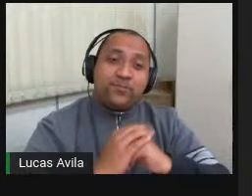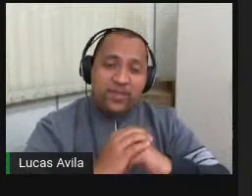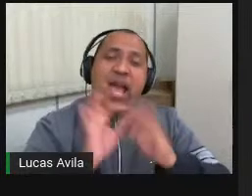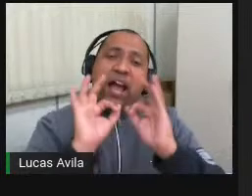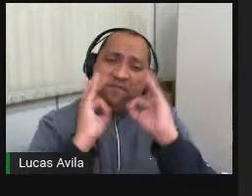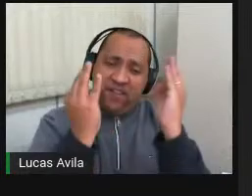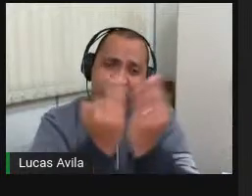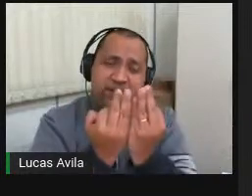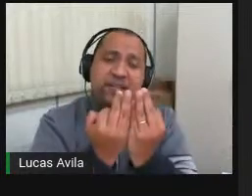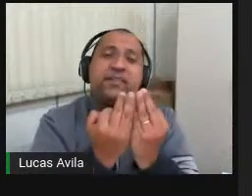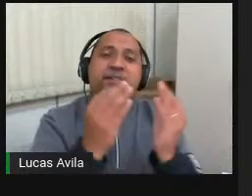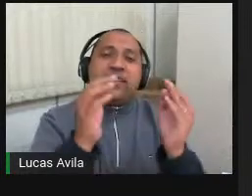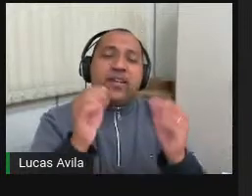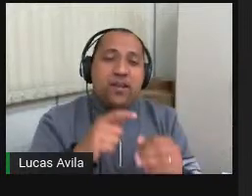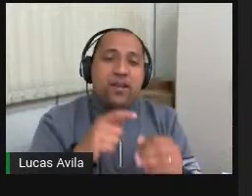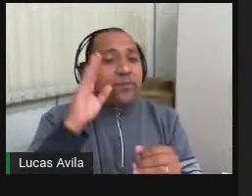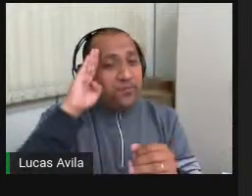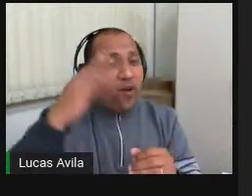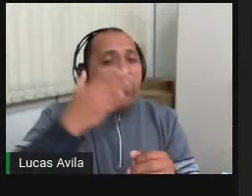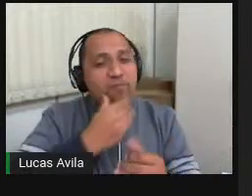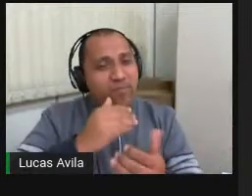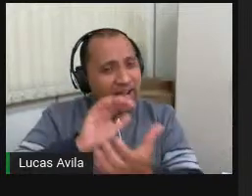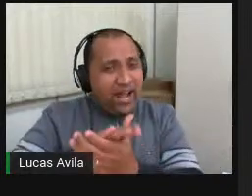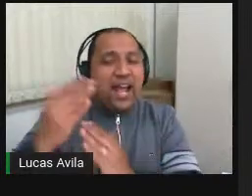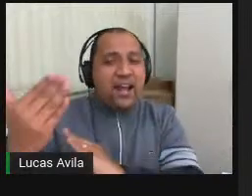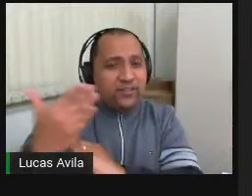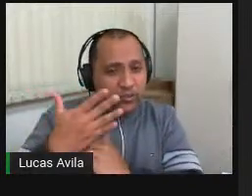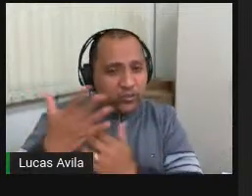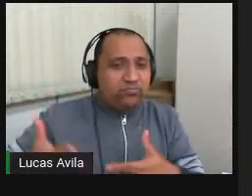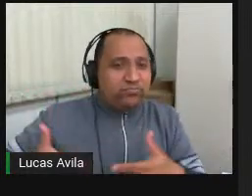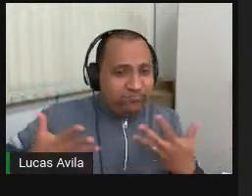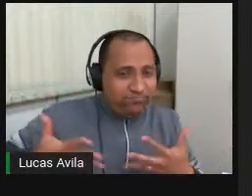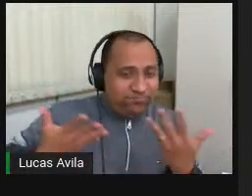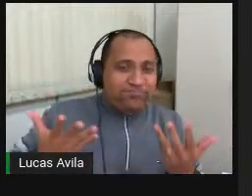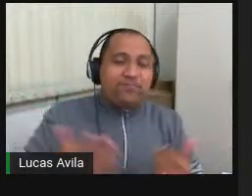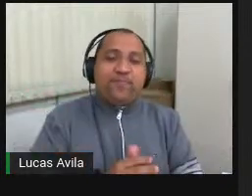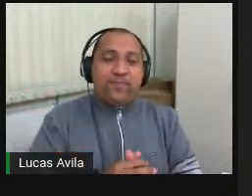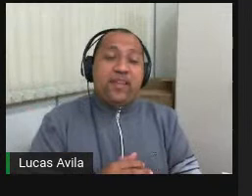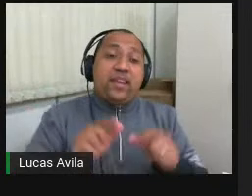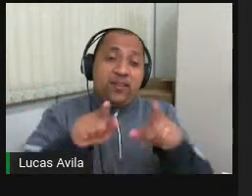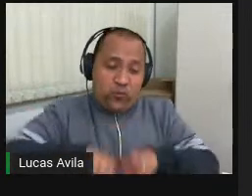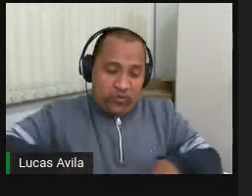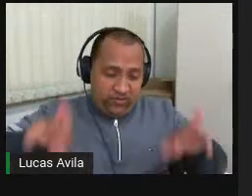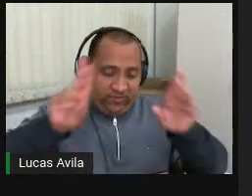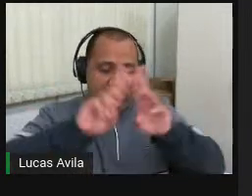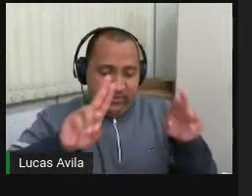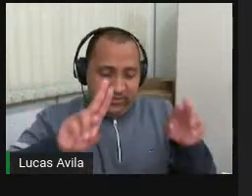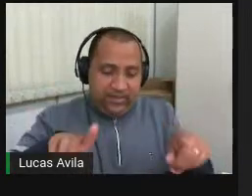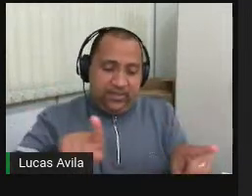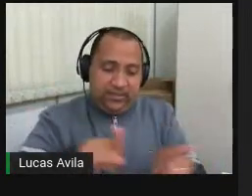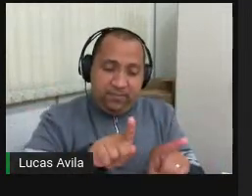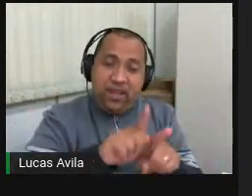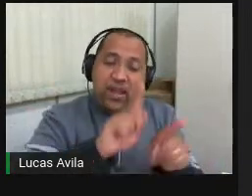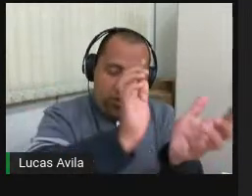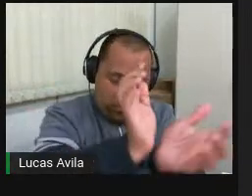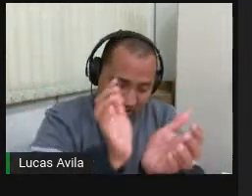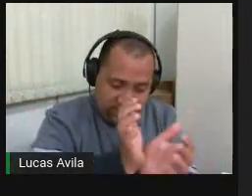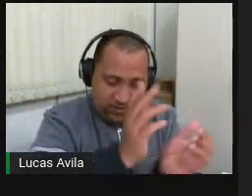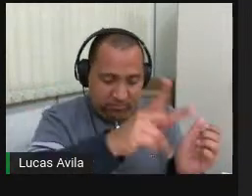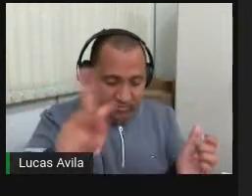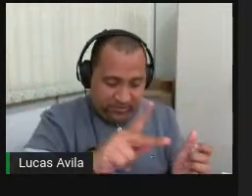familiares, em especial o meu esposo, que me incentivou, a universidade, aos colegas e aos professores. Muito